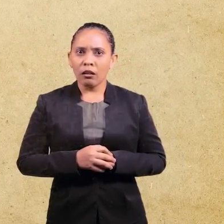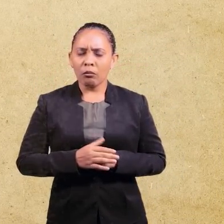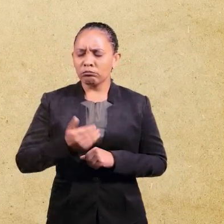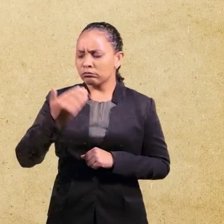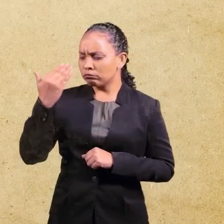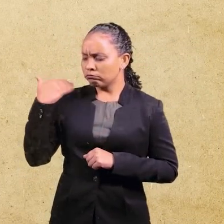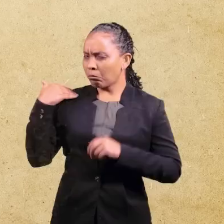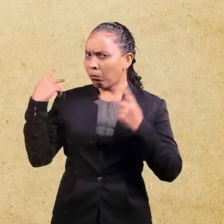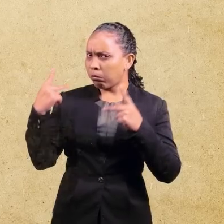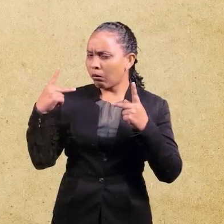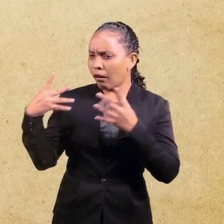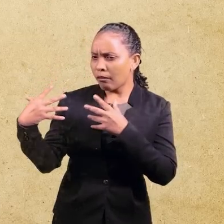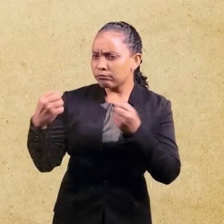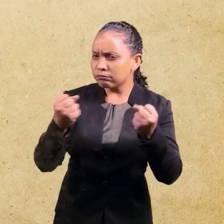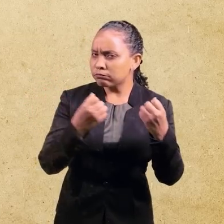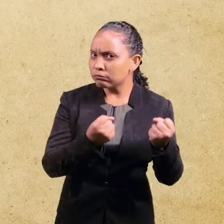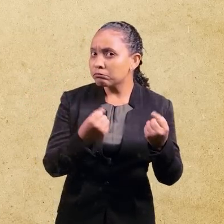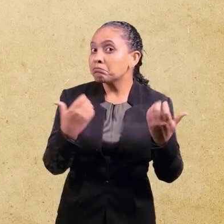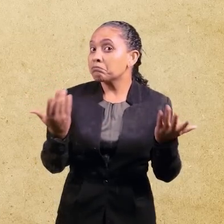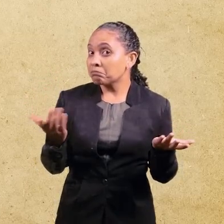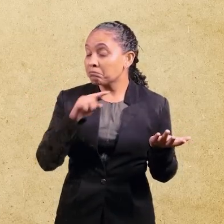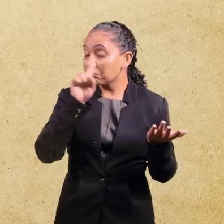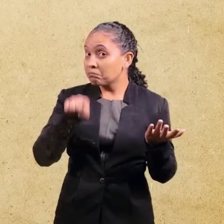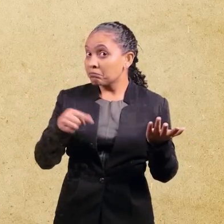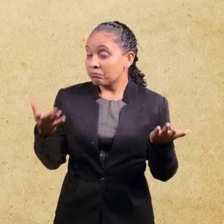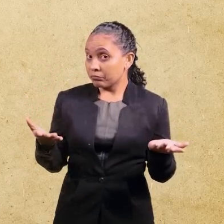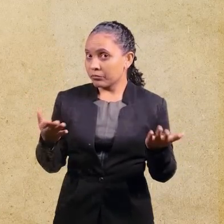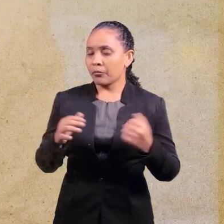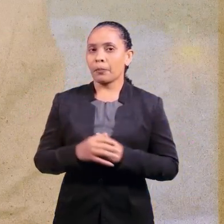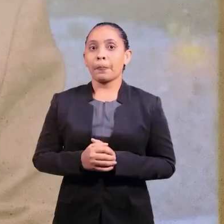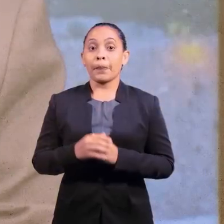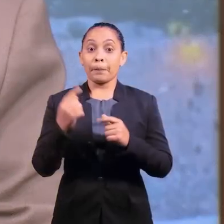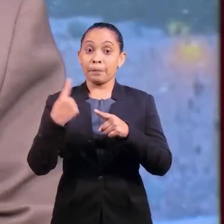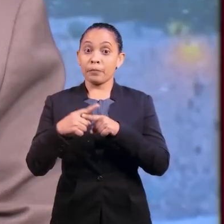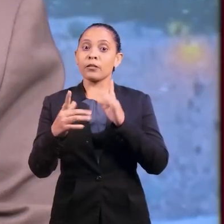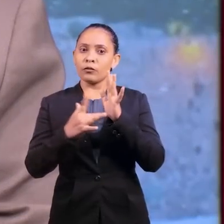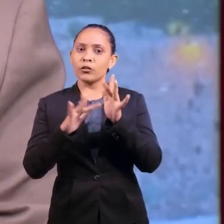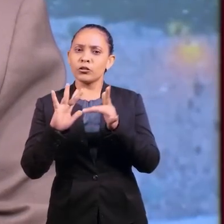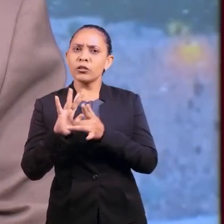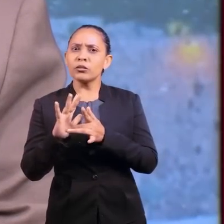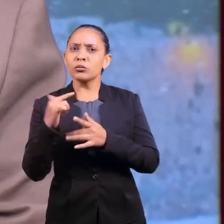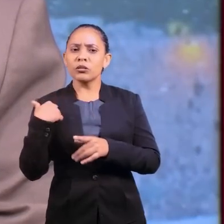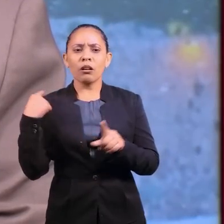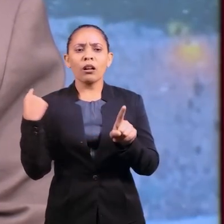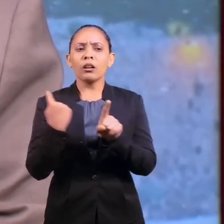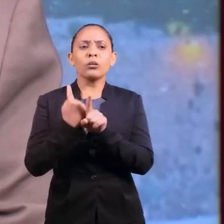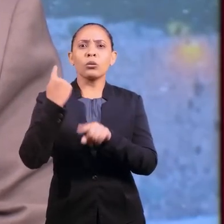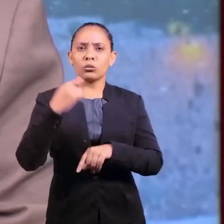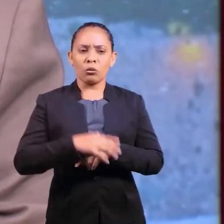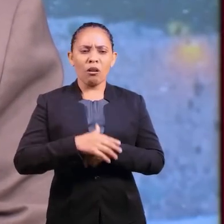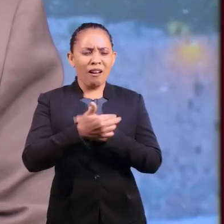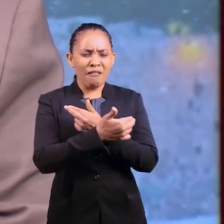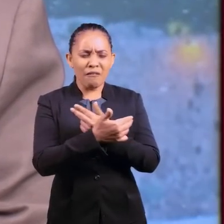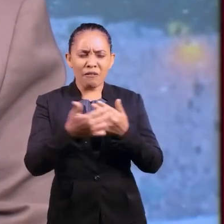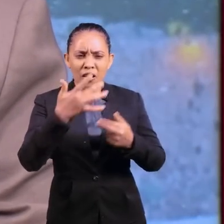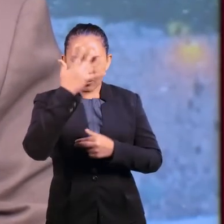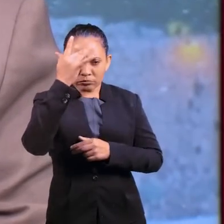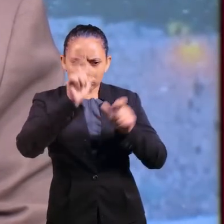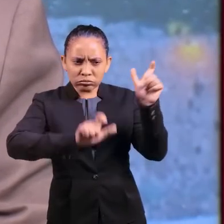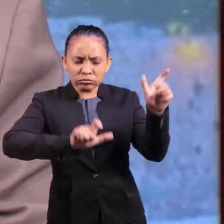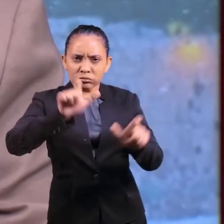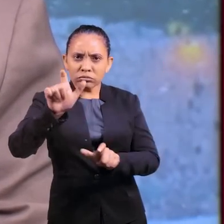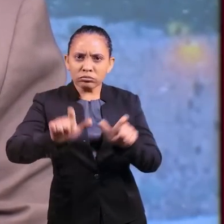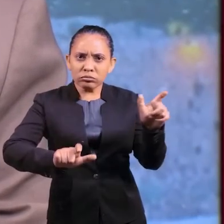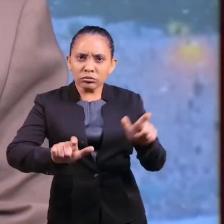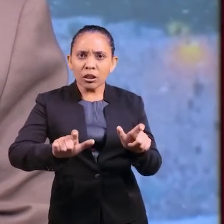que a pergunta? Porque foi exatamente isso que o Senhor encontrou no seu ministério. O Sinédrio, todos aqueles que eram os